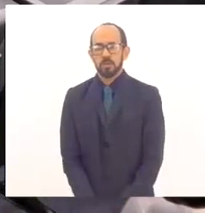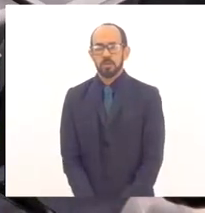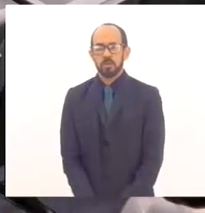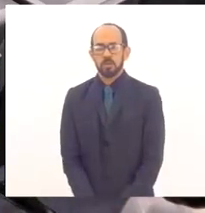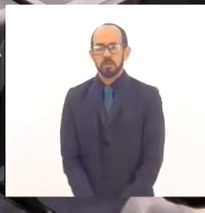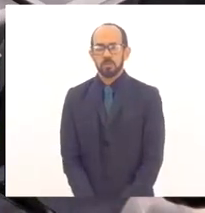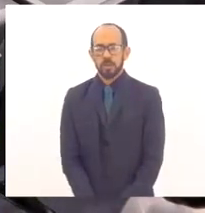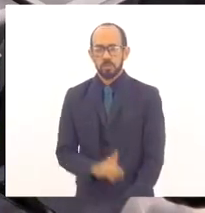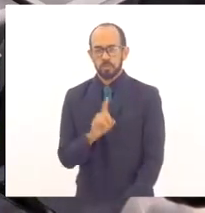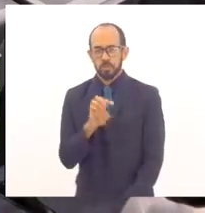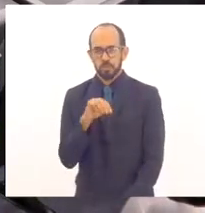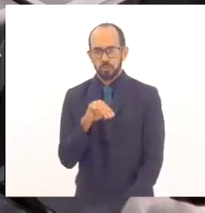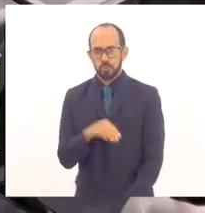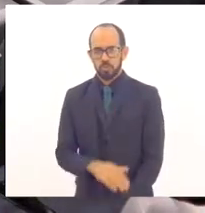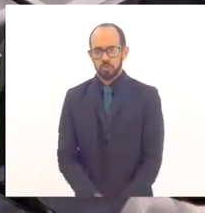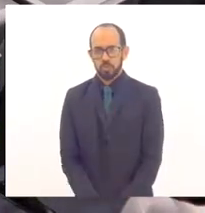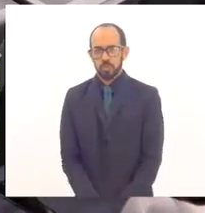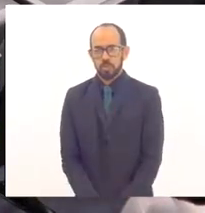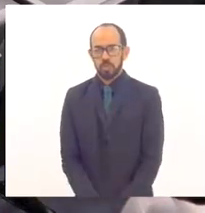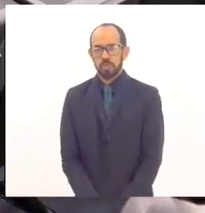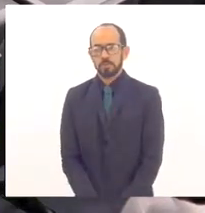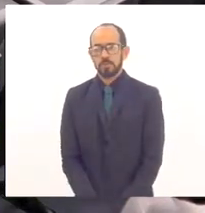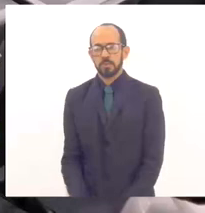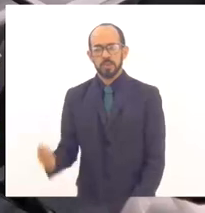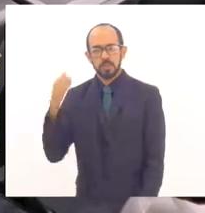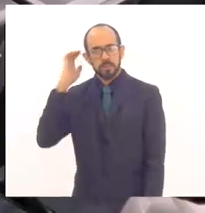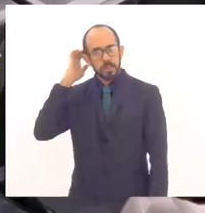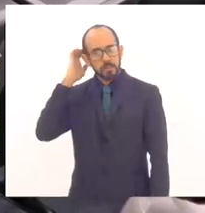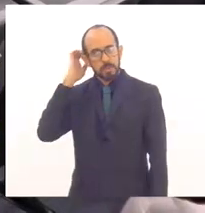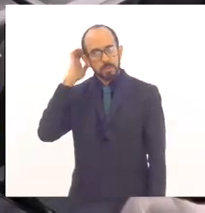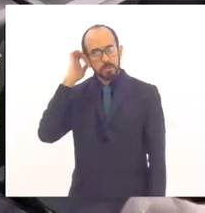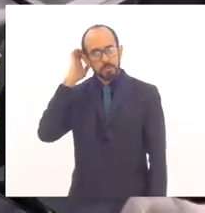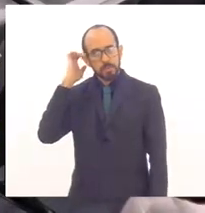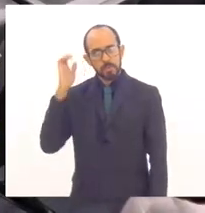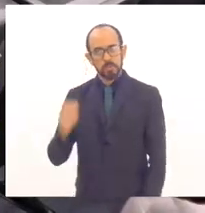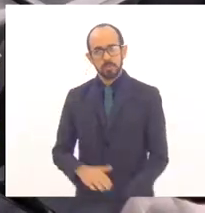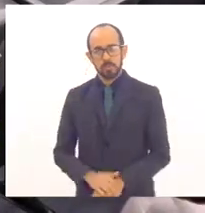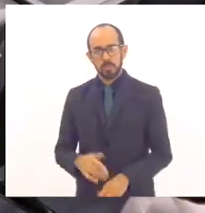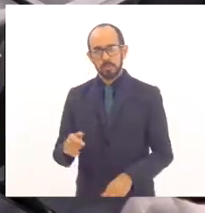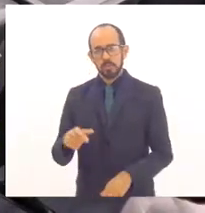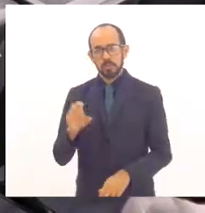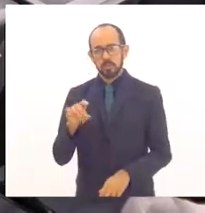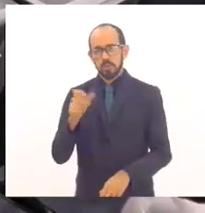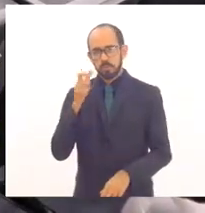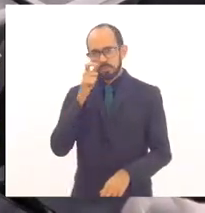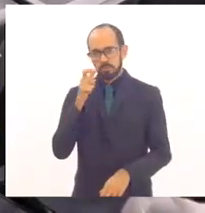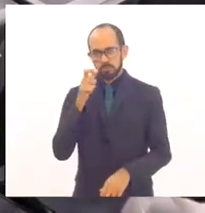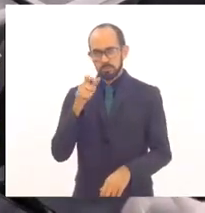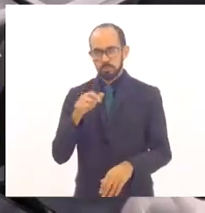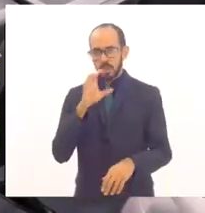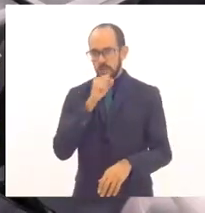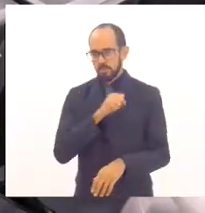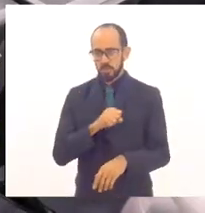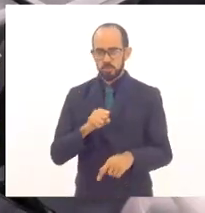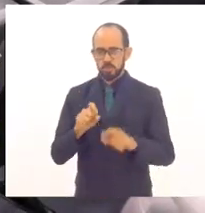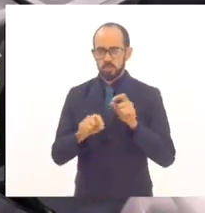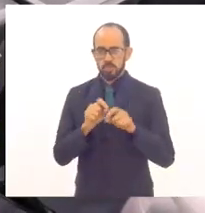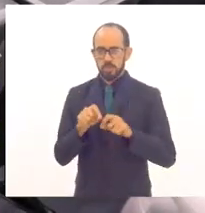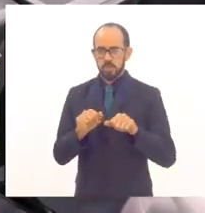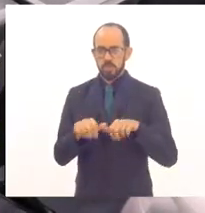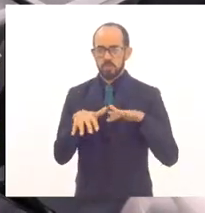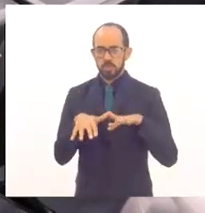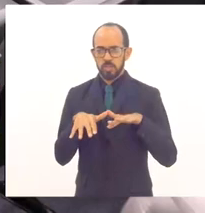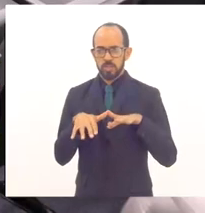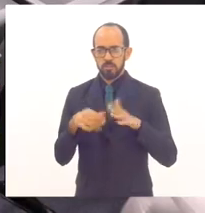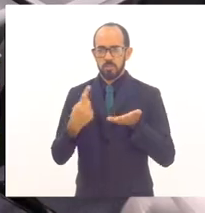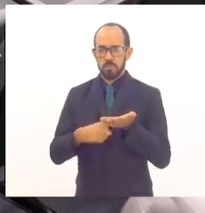um instante, só um instante. Não, mas peraí, deixa eu fazer uma observação rápida. Pessoal, essa audiência foi marcada